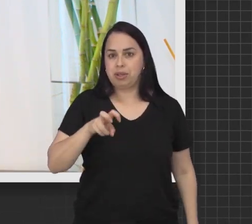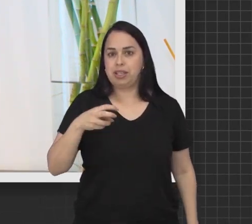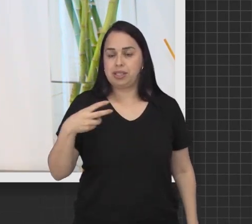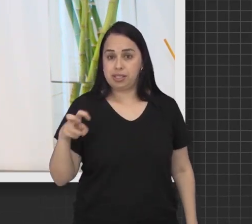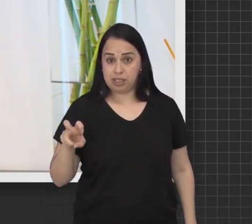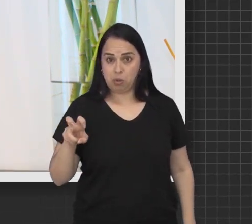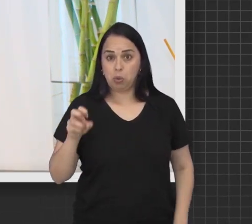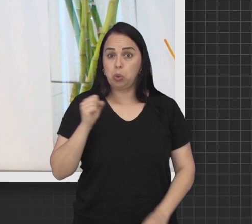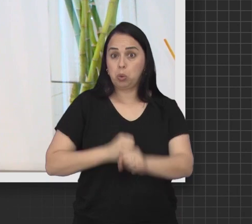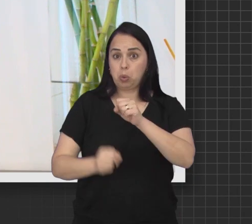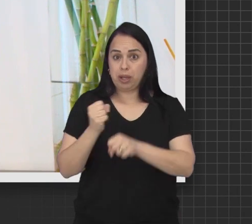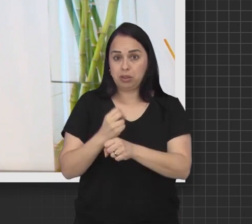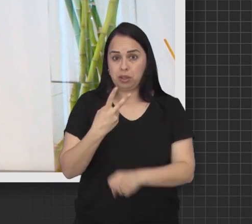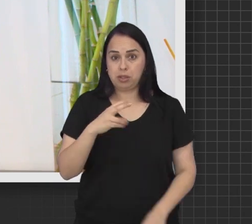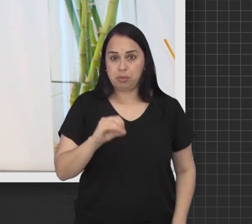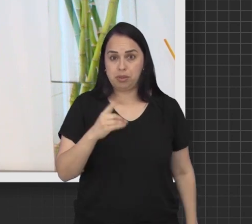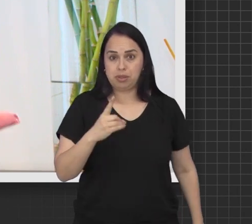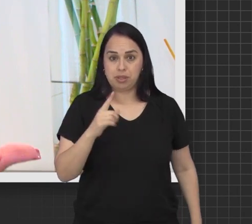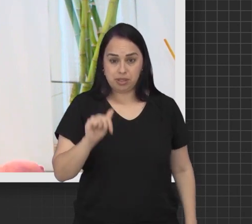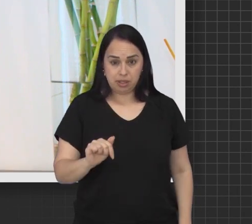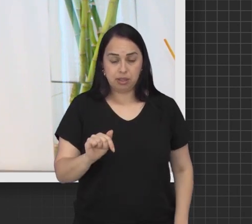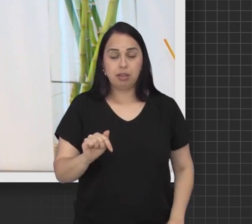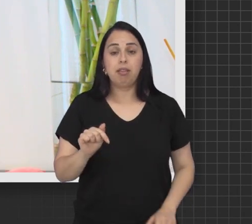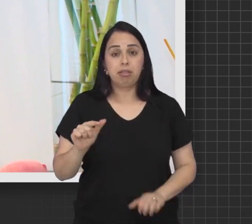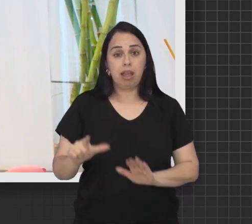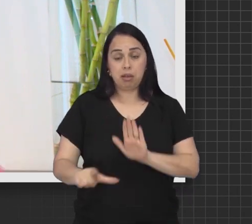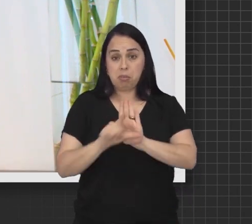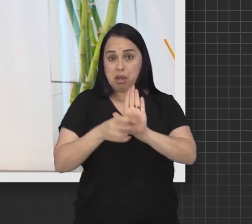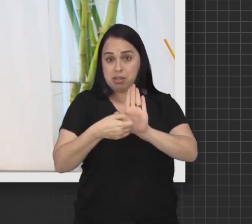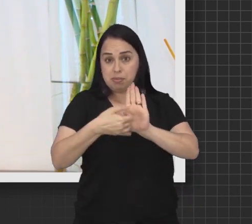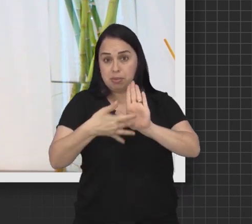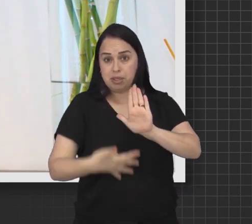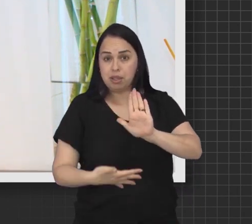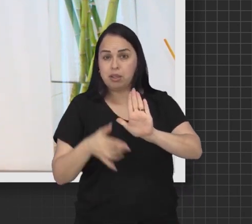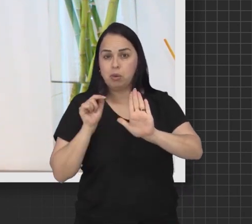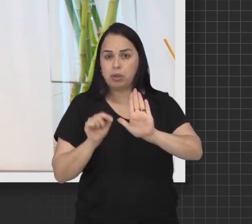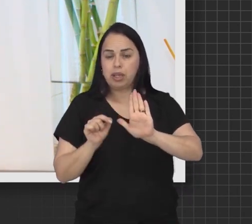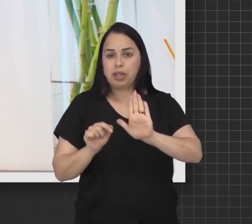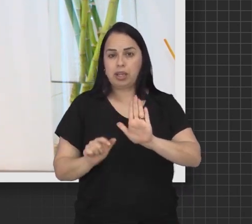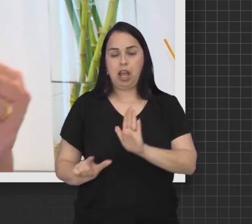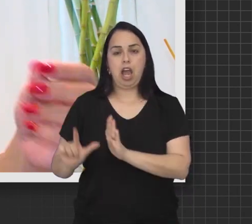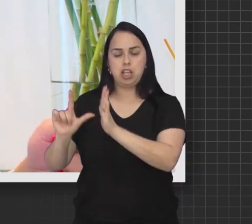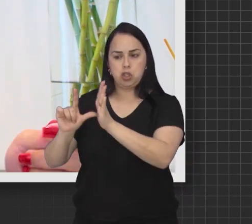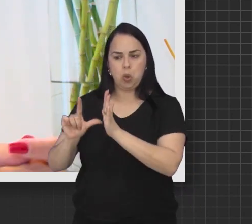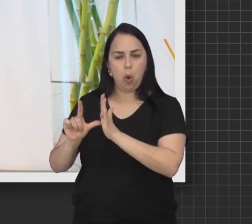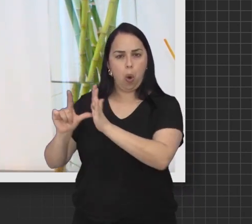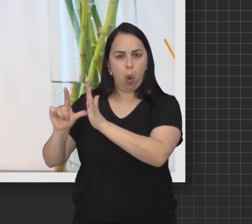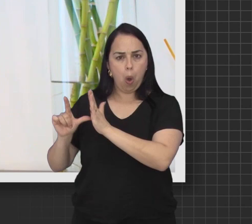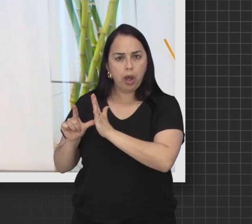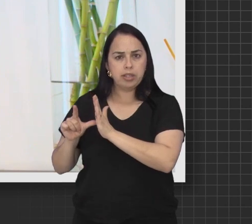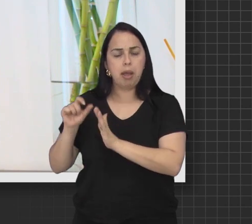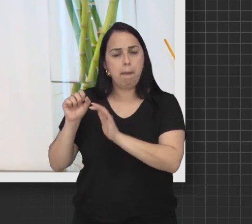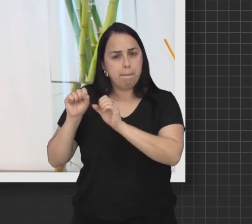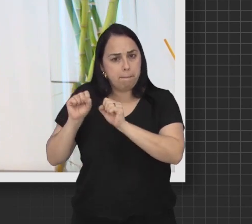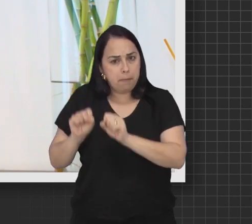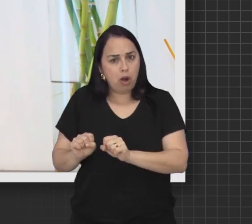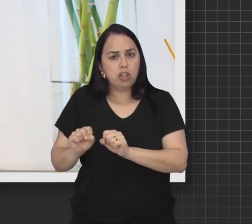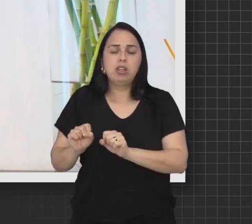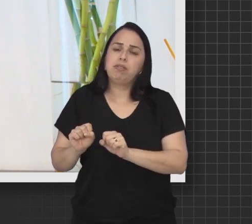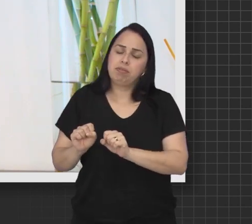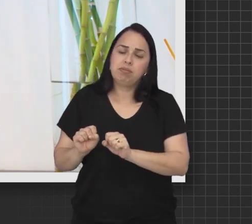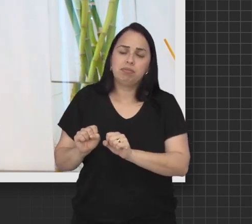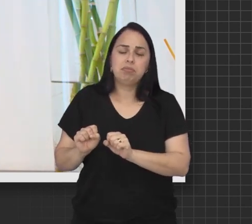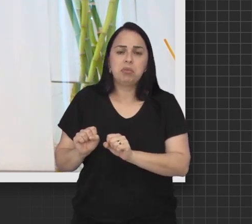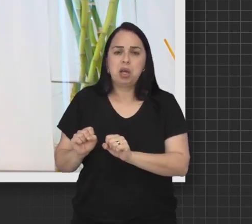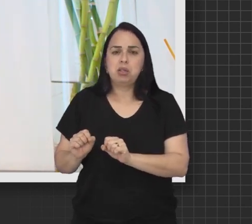13.455 de 2017, existe um autorizador em que o fornecedor de produtos e serviços ele pode